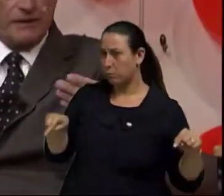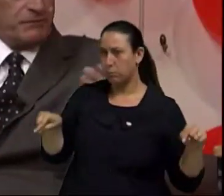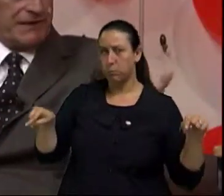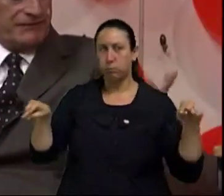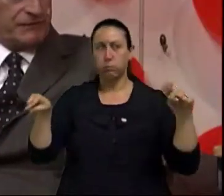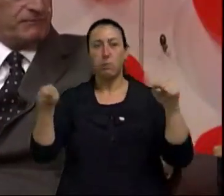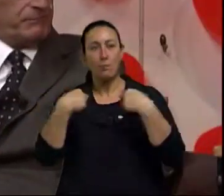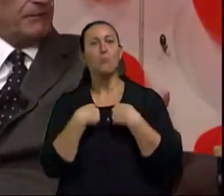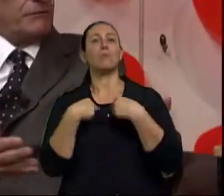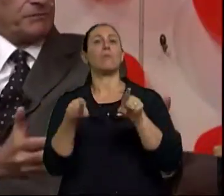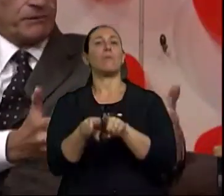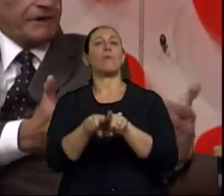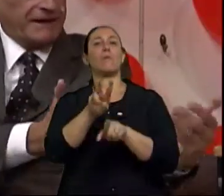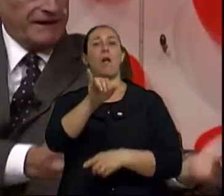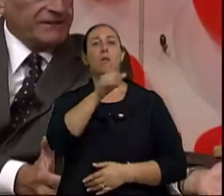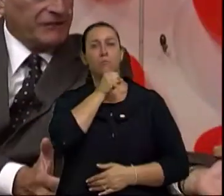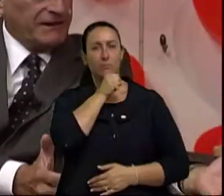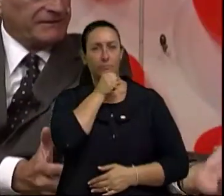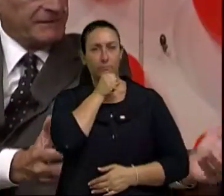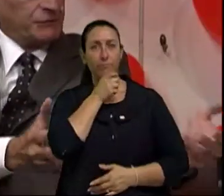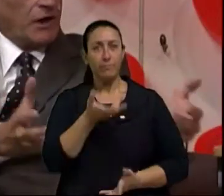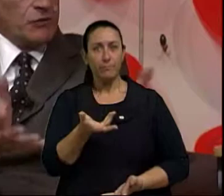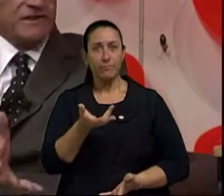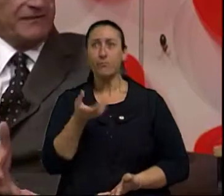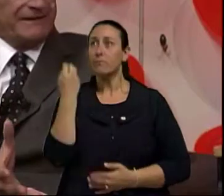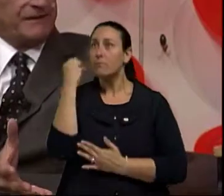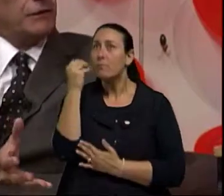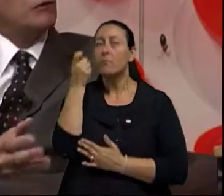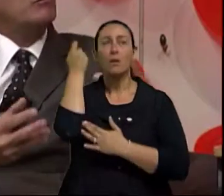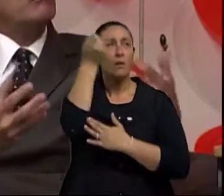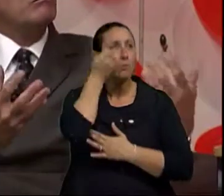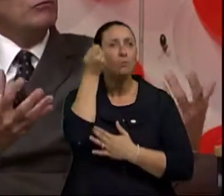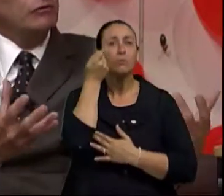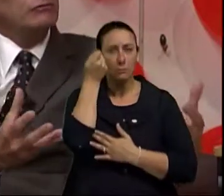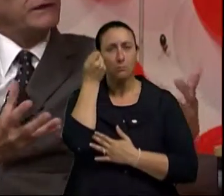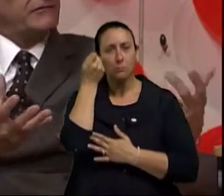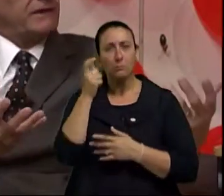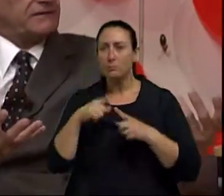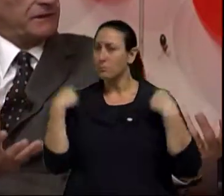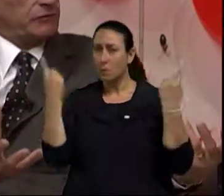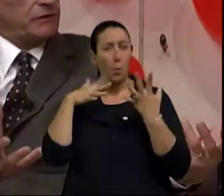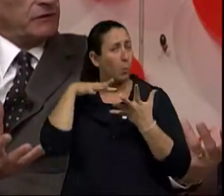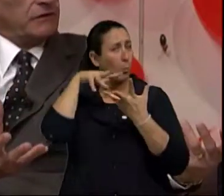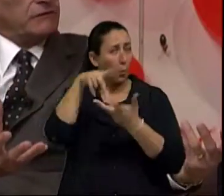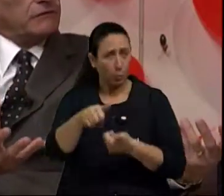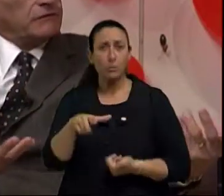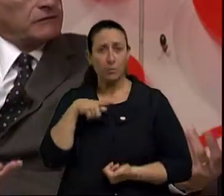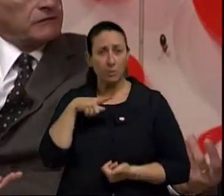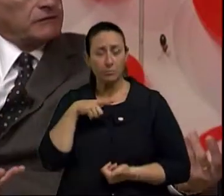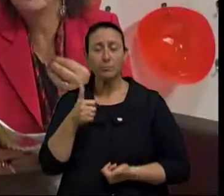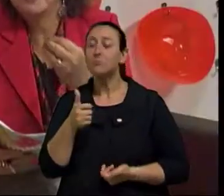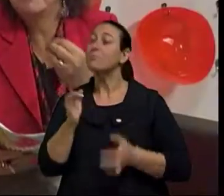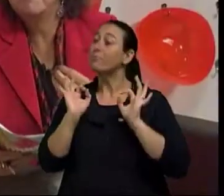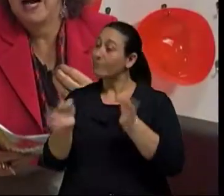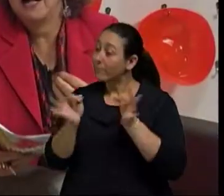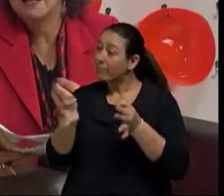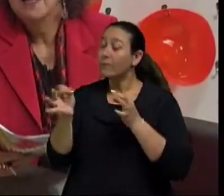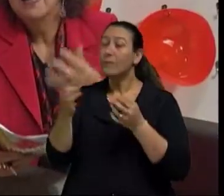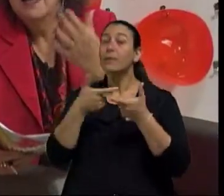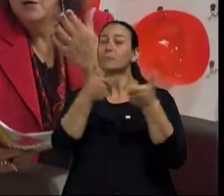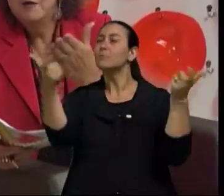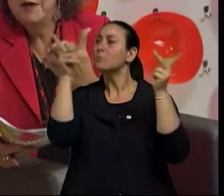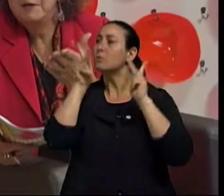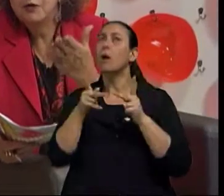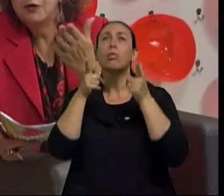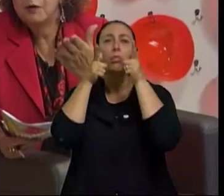nós vamos olhar para o lado. Os porto-alegrenses estão envelhecendo, o gaúcho está envelhecendo. O mundo está envelhecendo. Não, e as pessoas estão se interessando por saber mais.